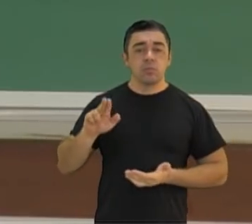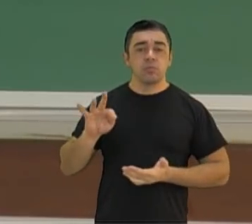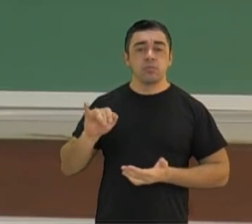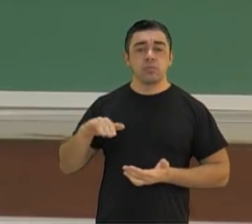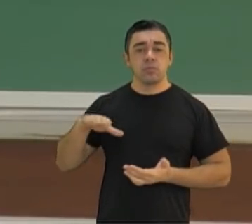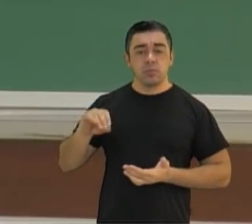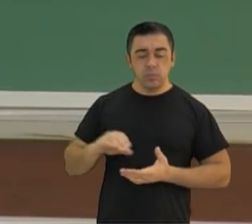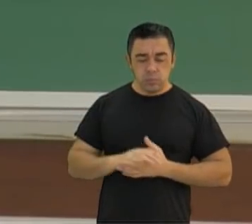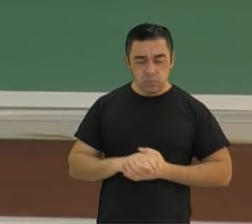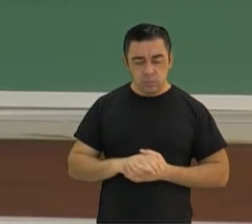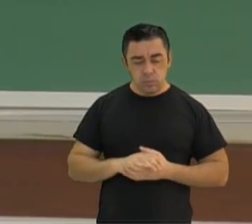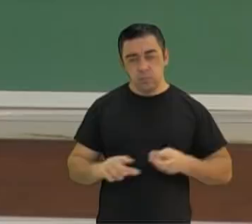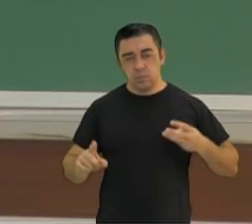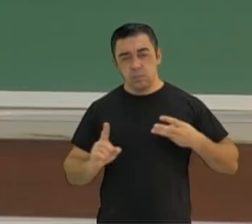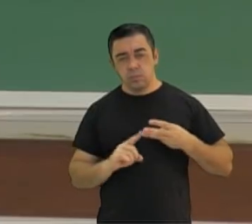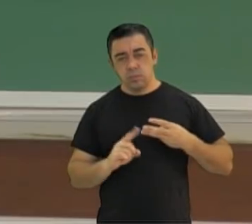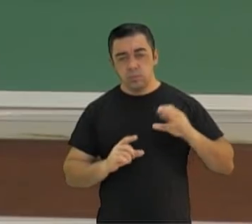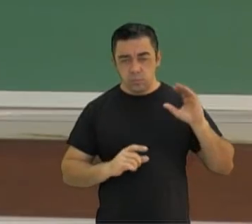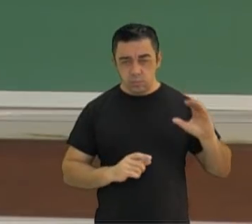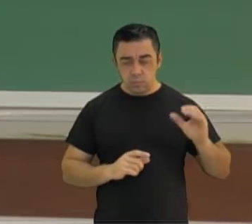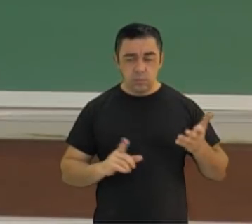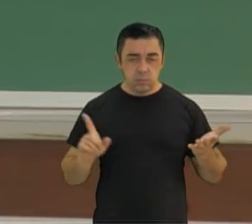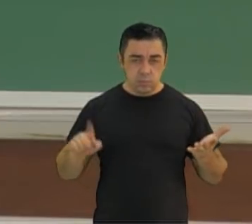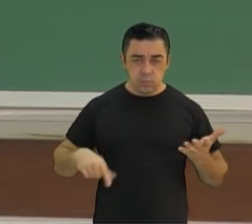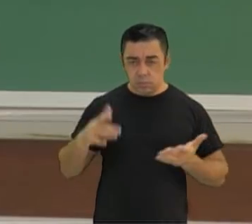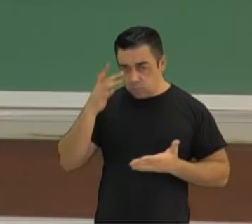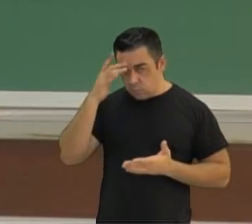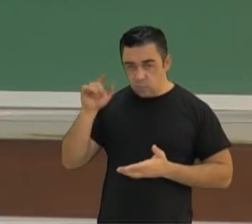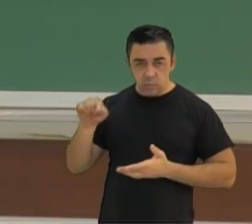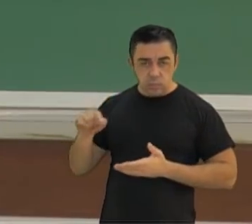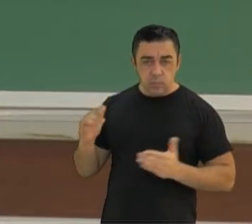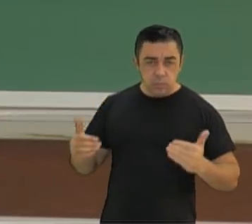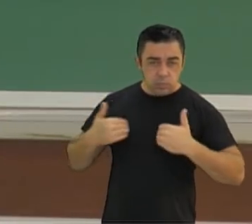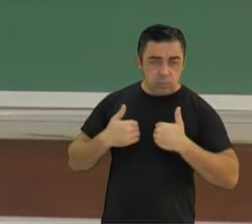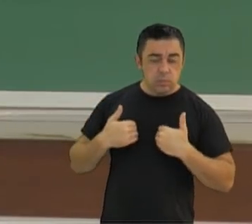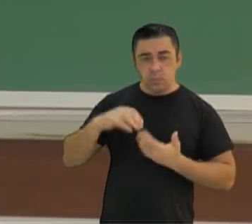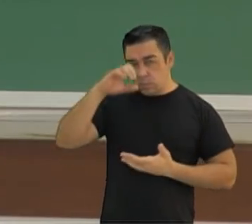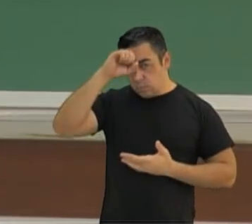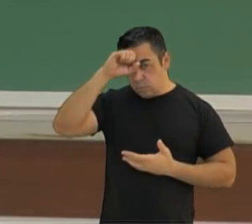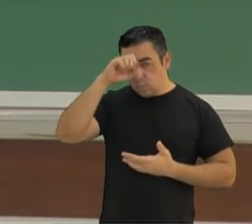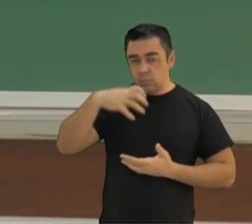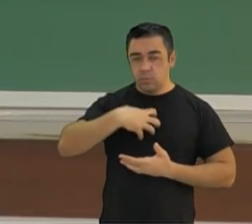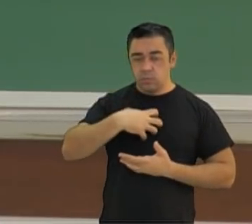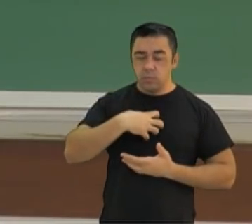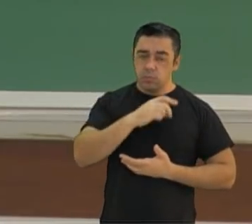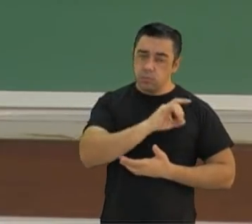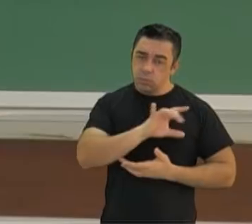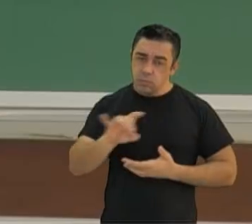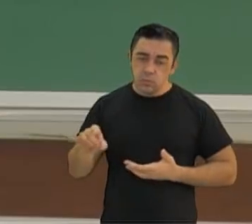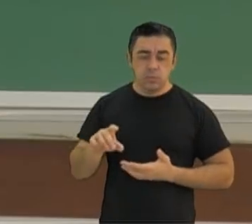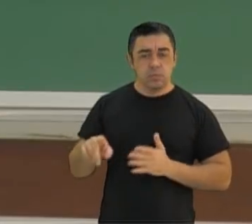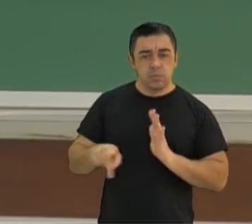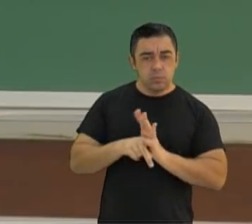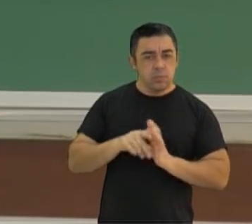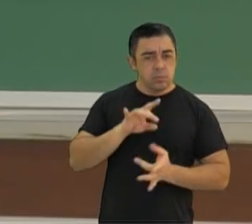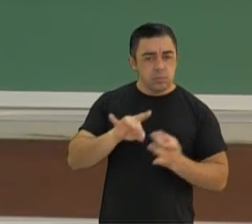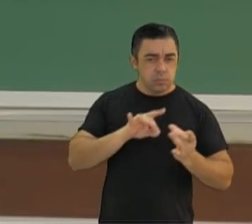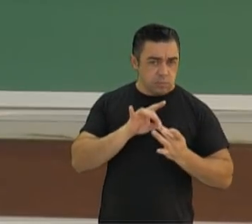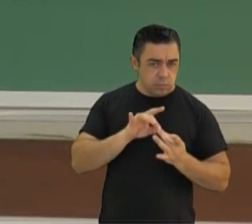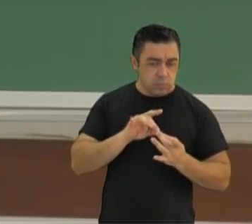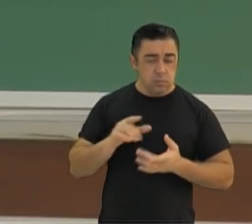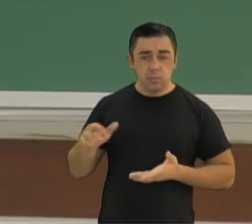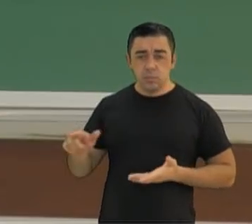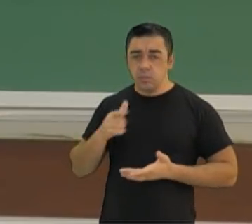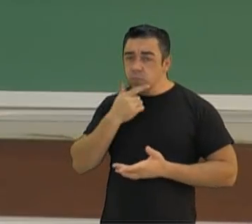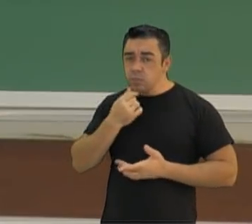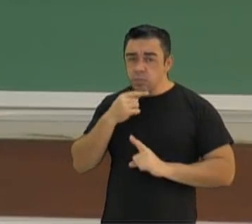autismo. E C, o fato de que pessoas com esse espectro aprendem em um ritmo próprio e de maneira especial. O